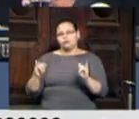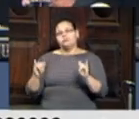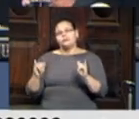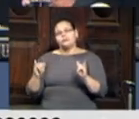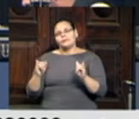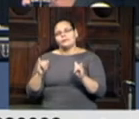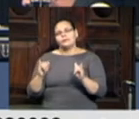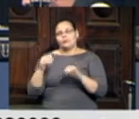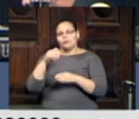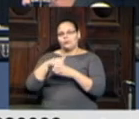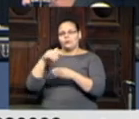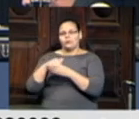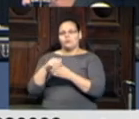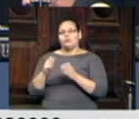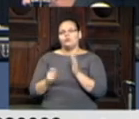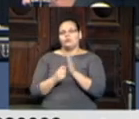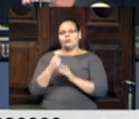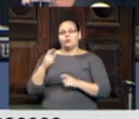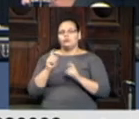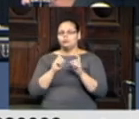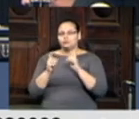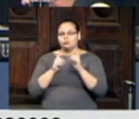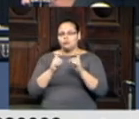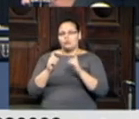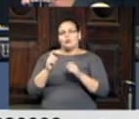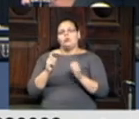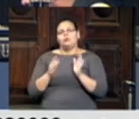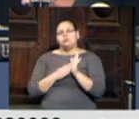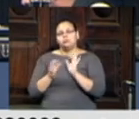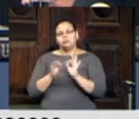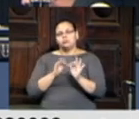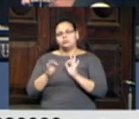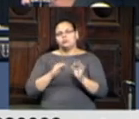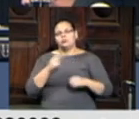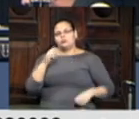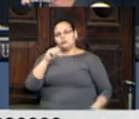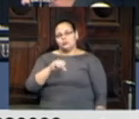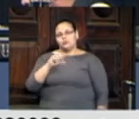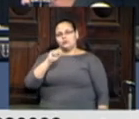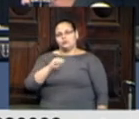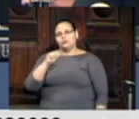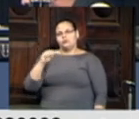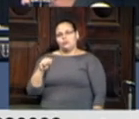Anuncio. Em votação, em segunda discussão, projeto de lei